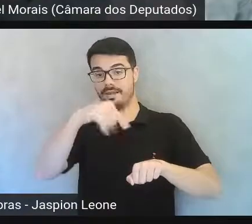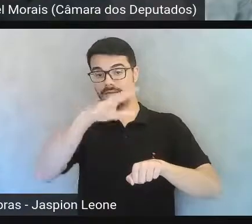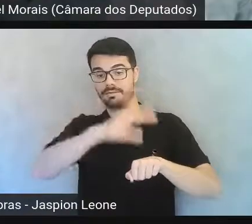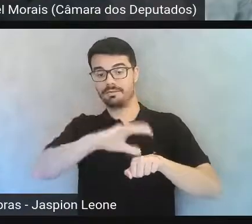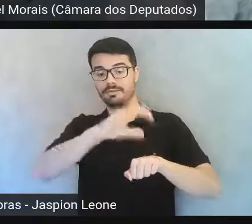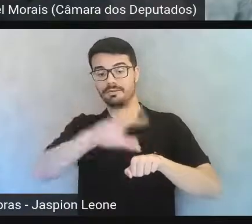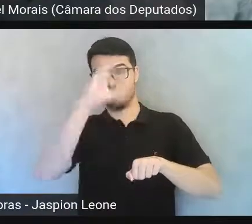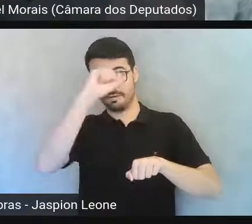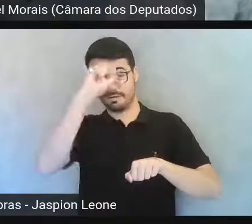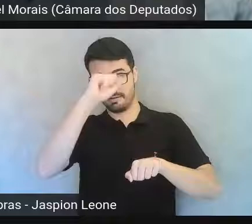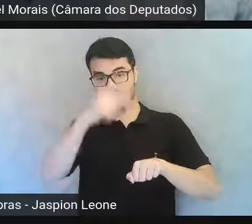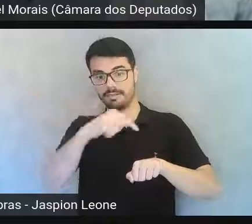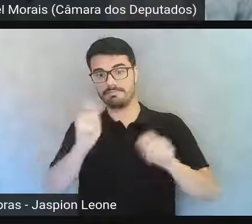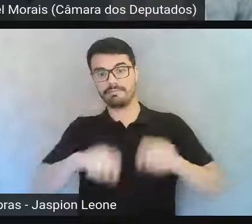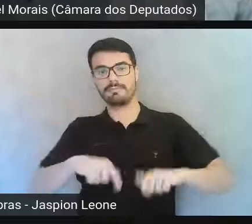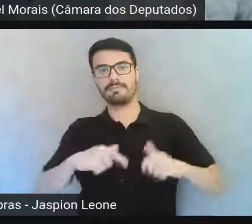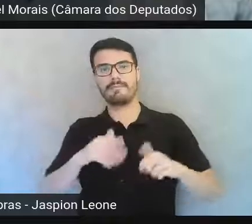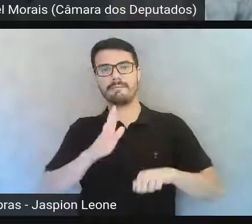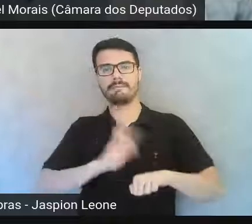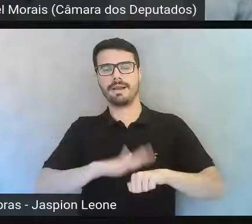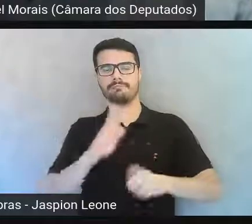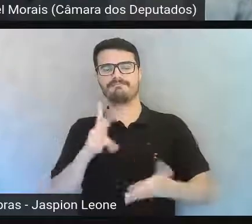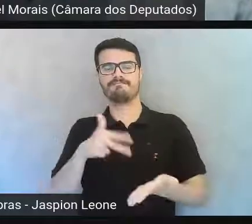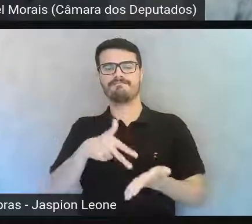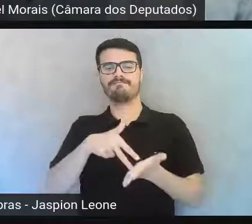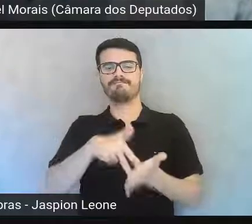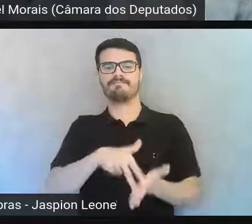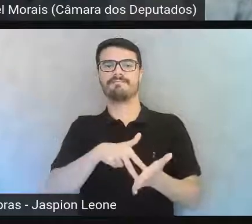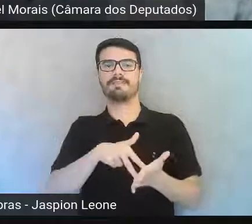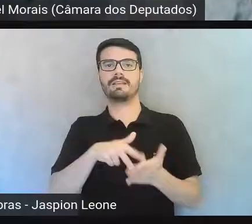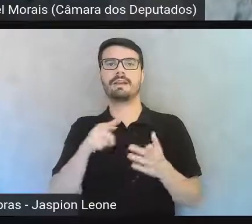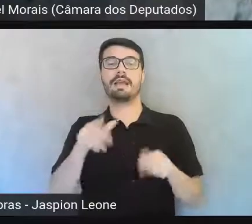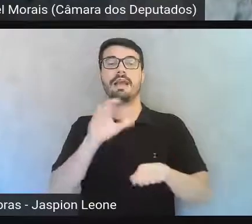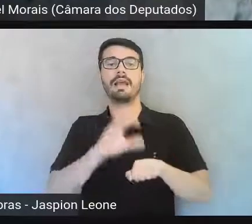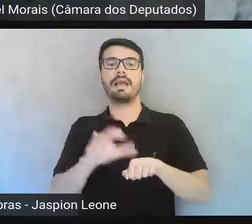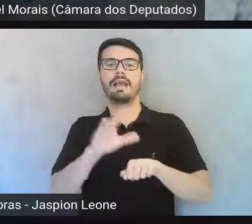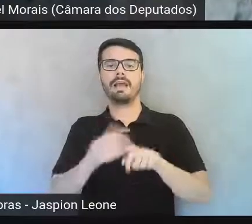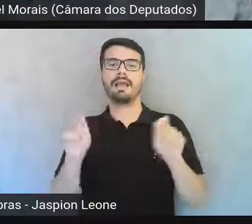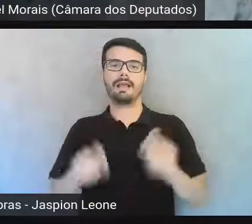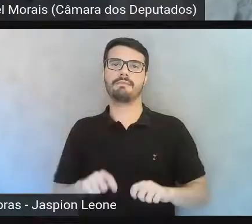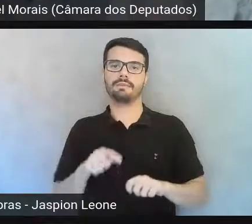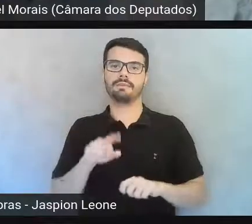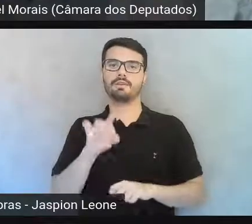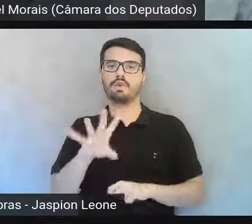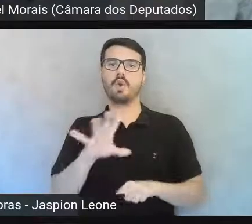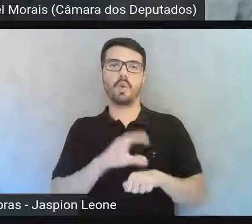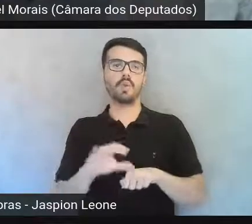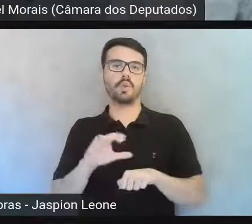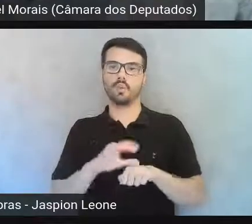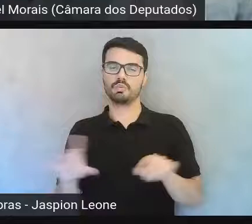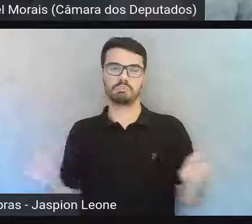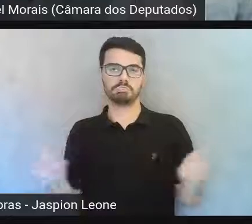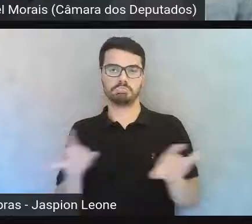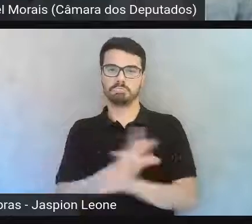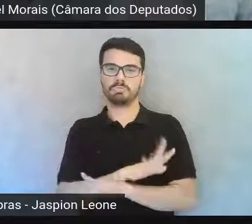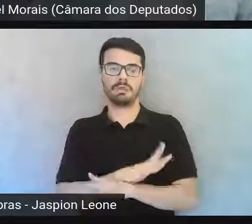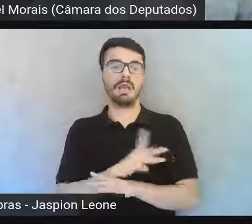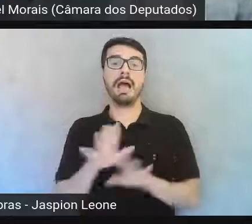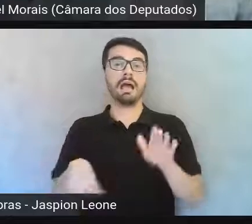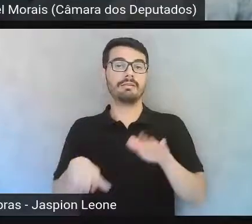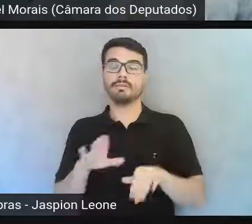conseguem atuar com mais firmeza. E a capacitação, eu vou defender, não é só fazer o curso. Às vezes, não é nem fazer o